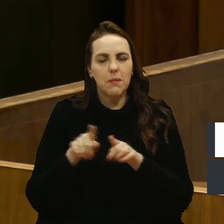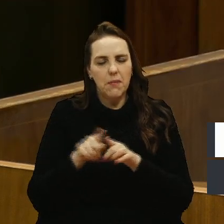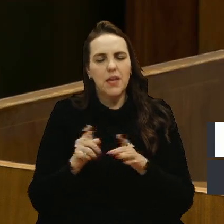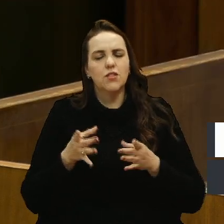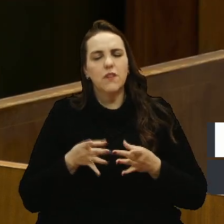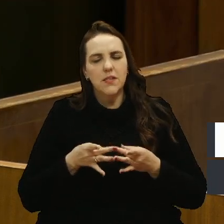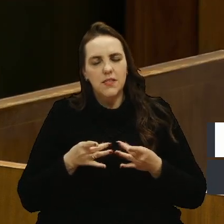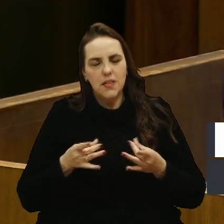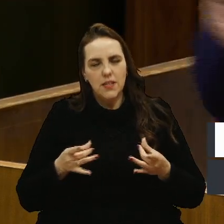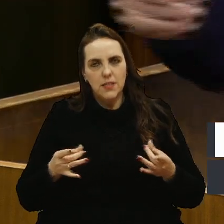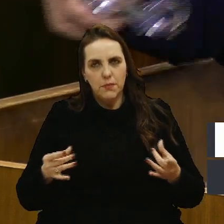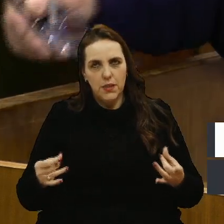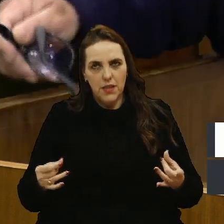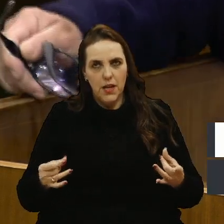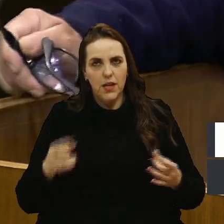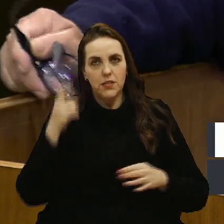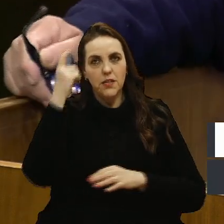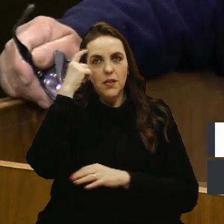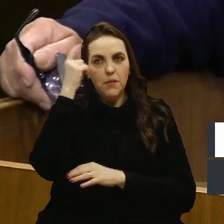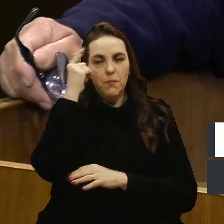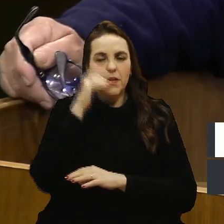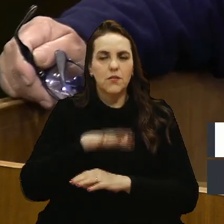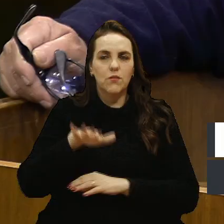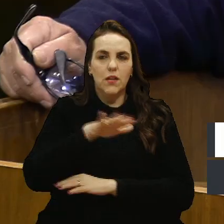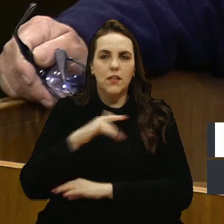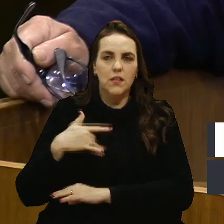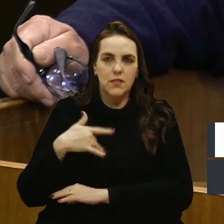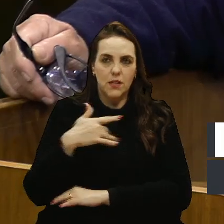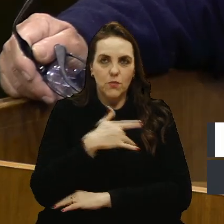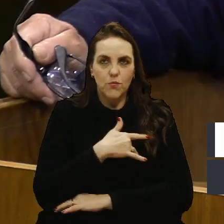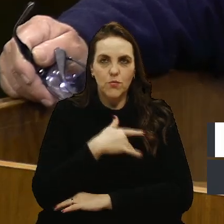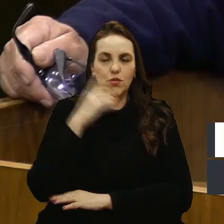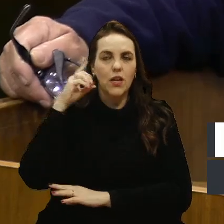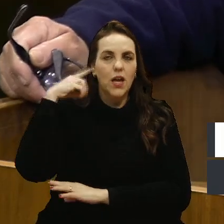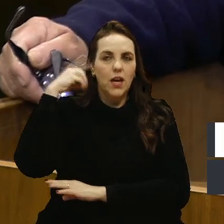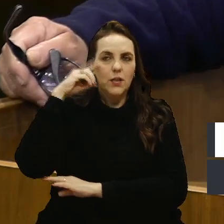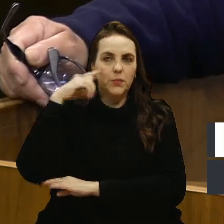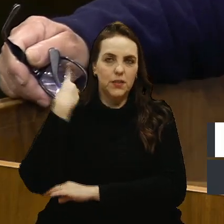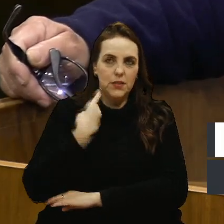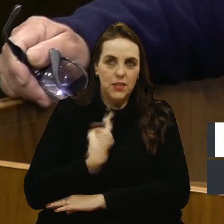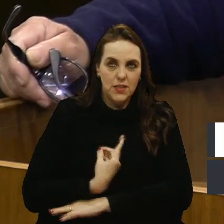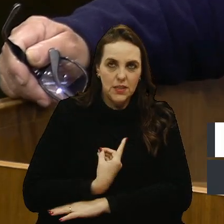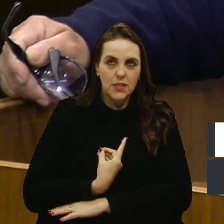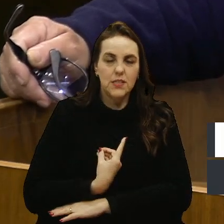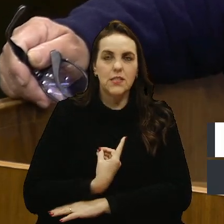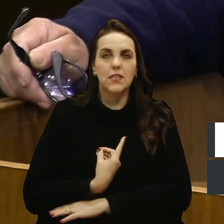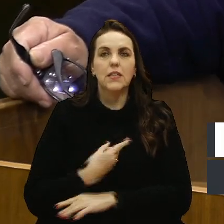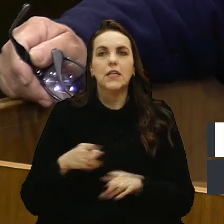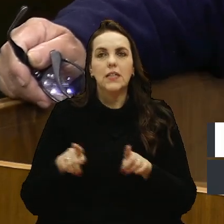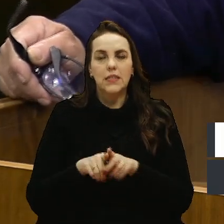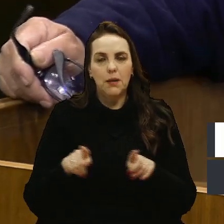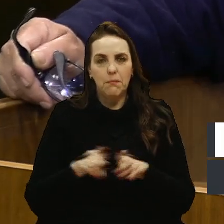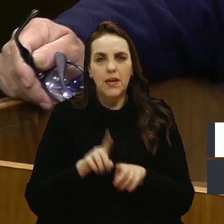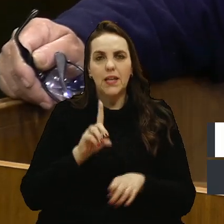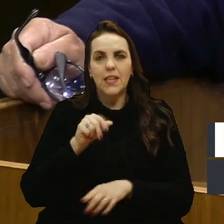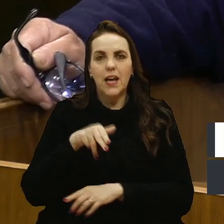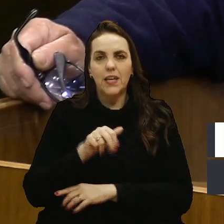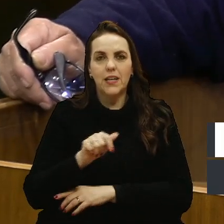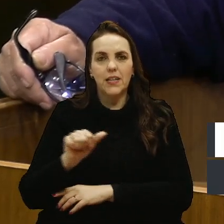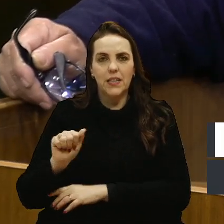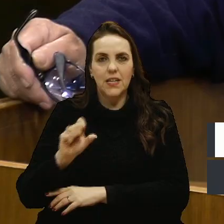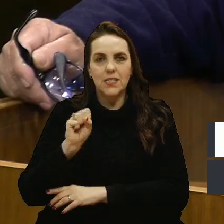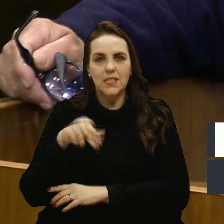sensivelmente pensam na saúde, né? A nossa deputada Denise, também a Dayana Santos,